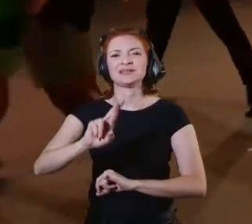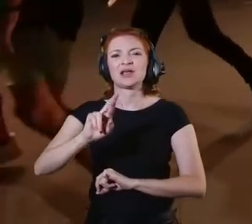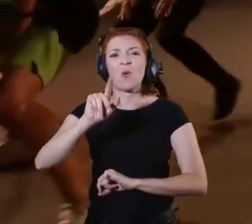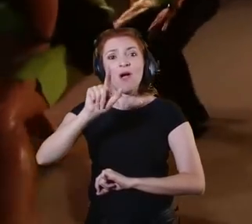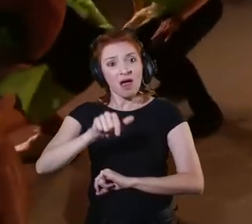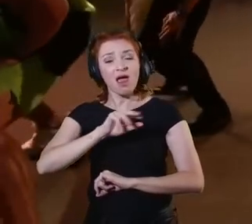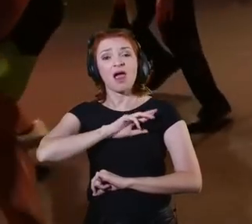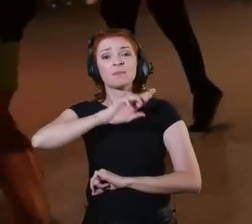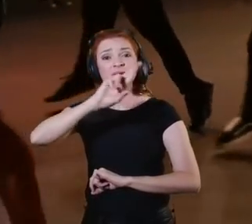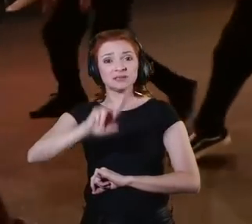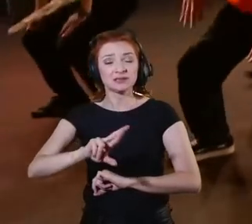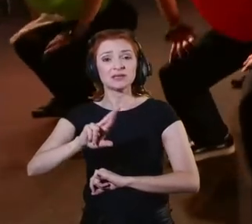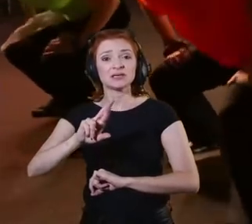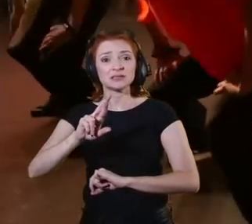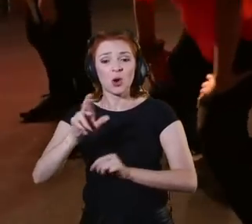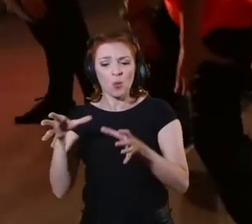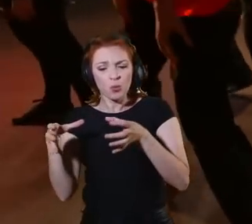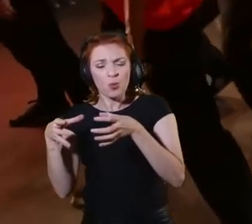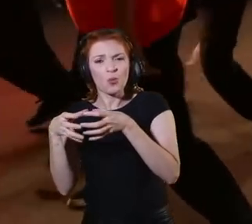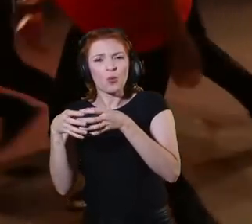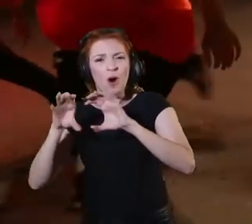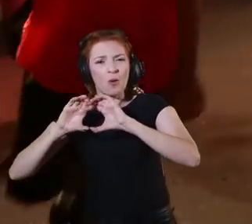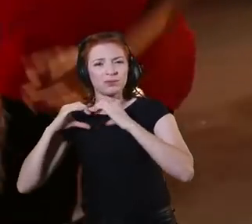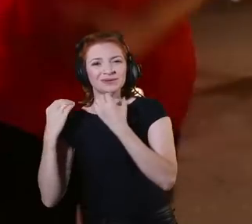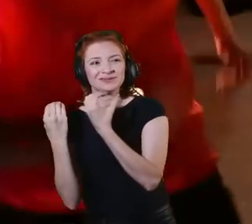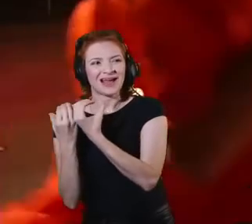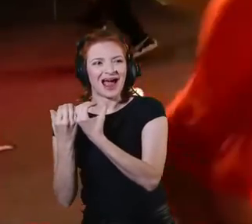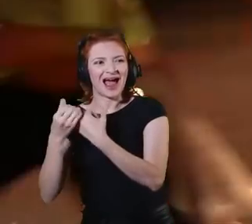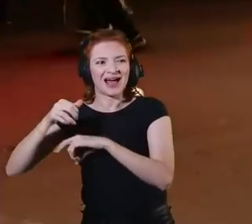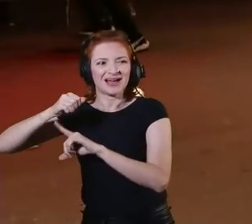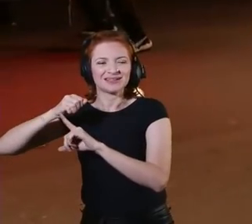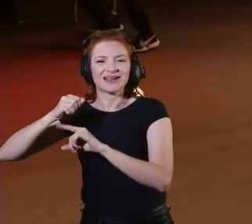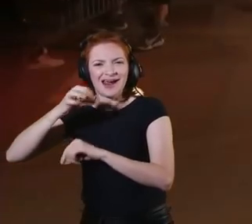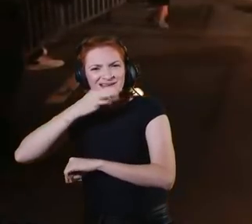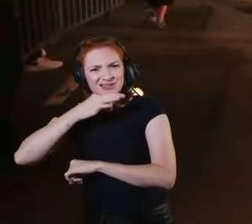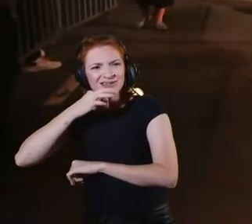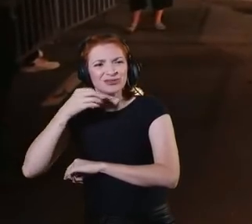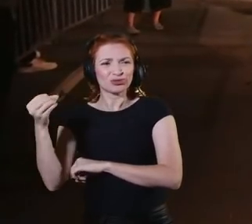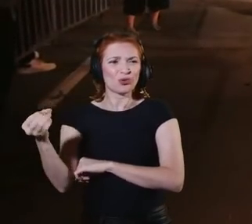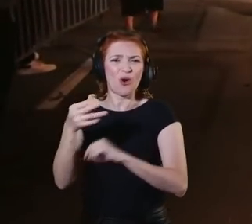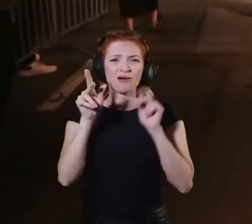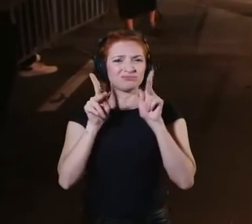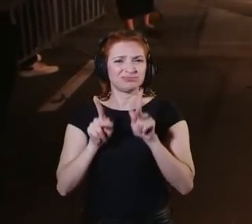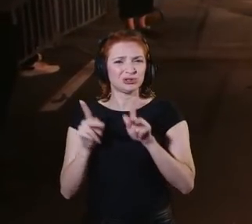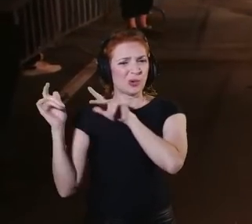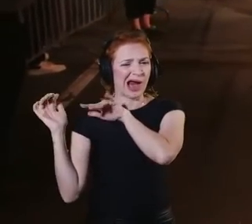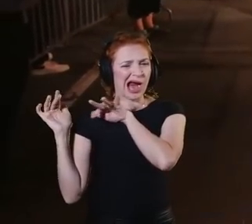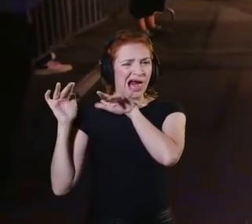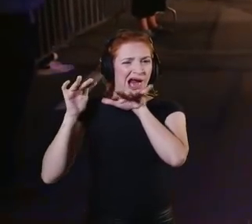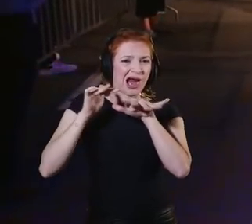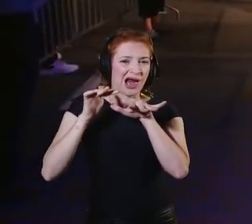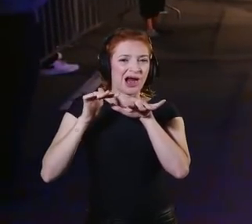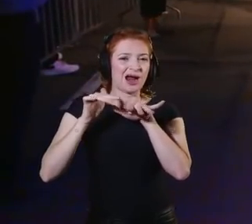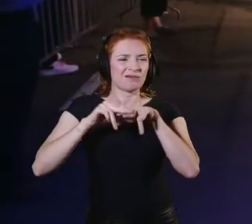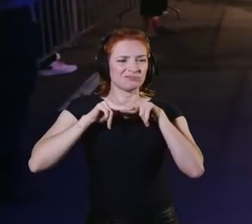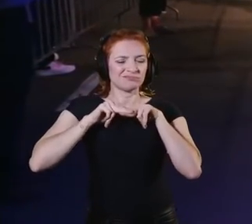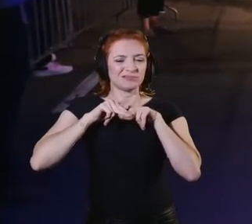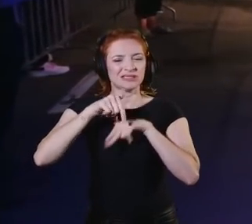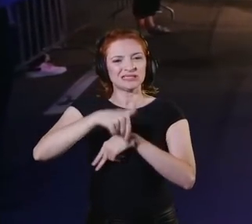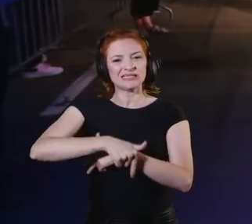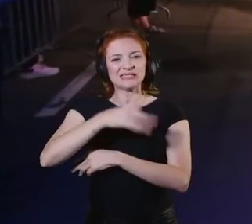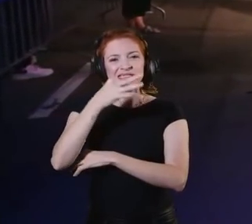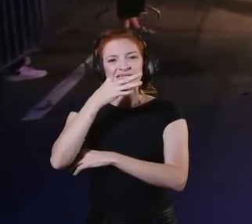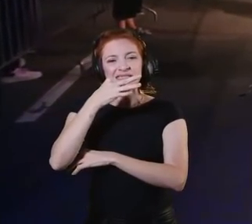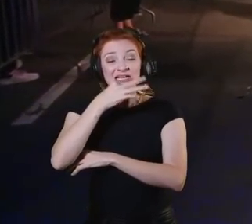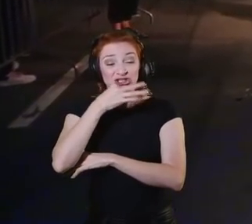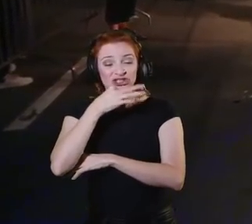evolução também da nossa comunidade. A chegada de novos imigrantes. Então, Caxias do Sul sempre, e